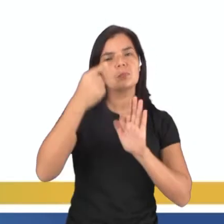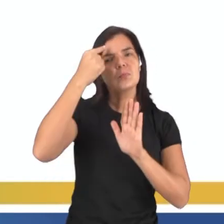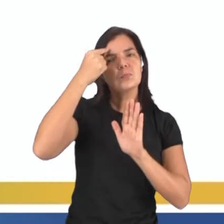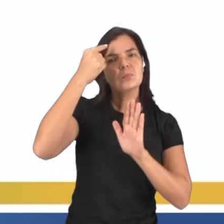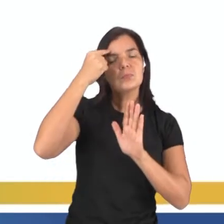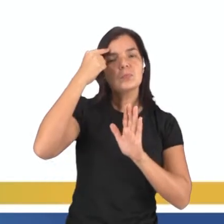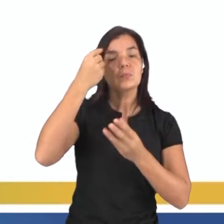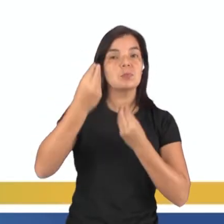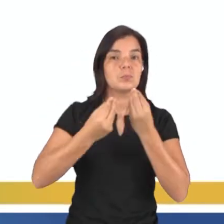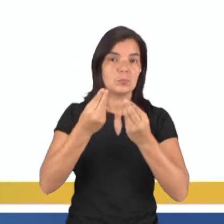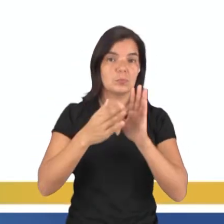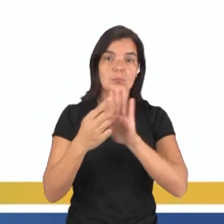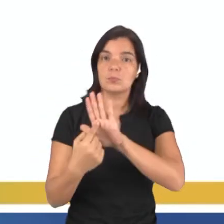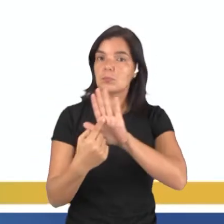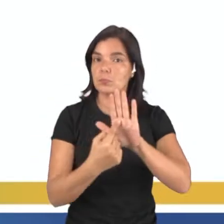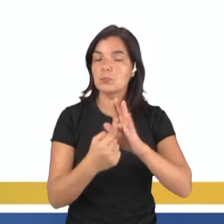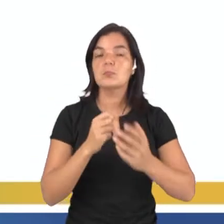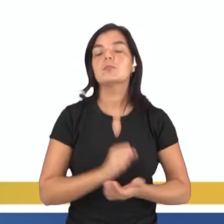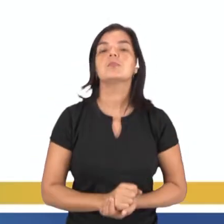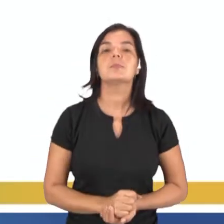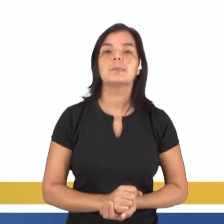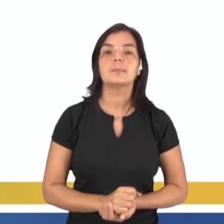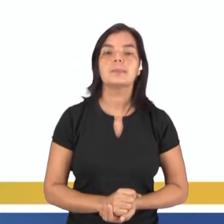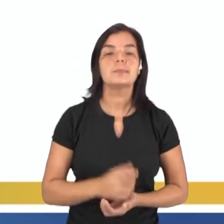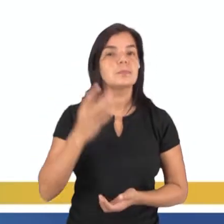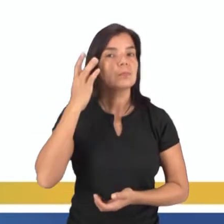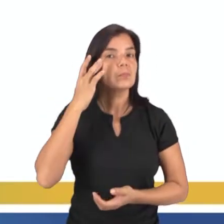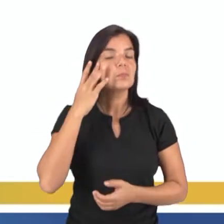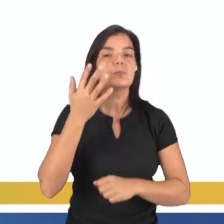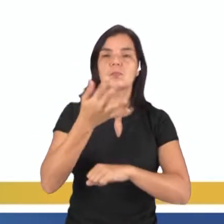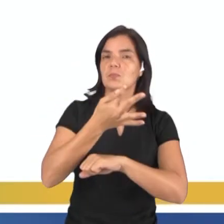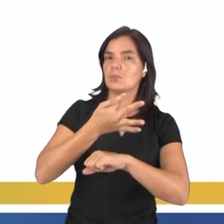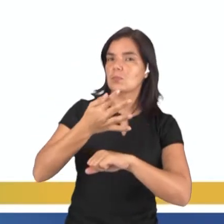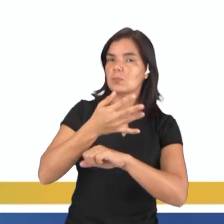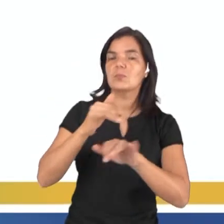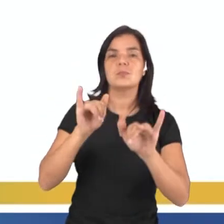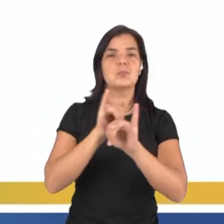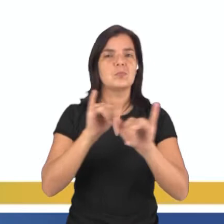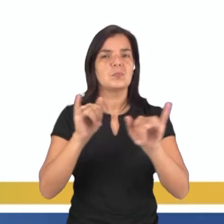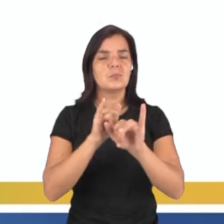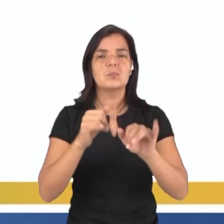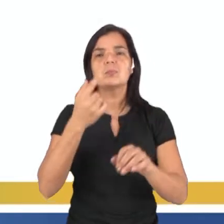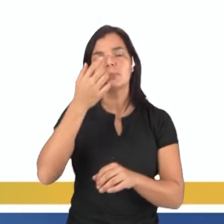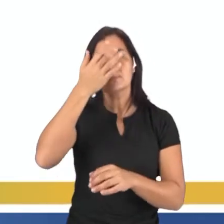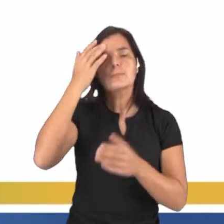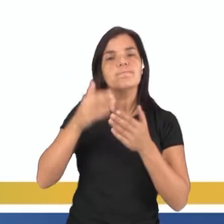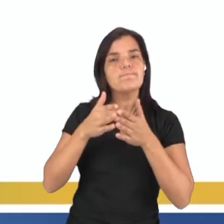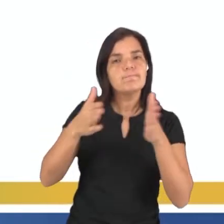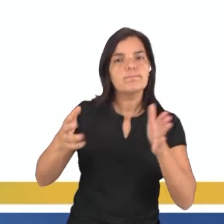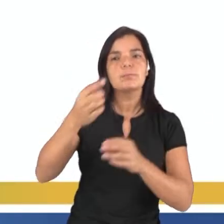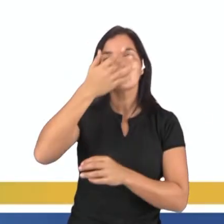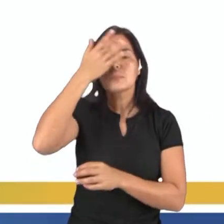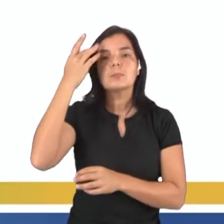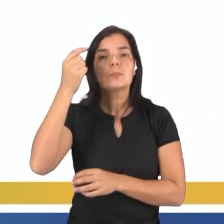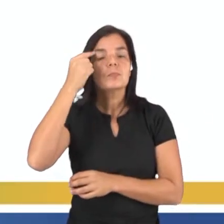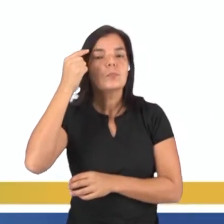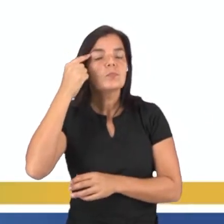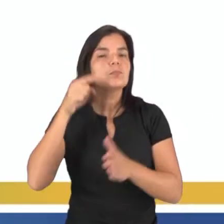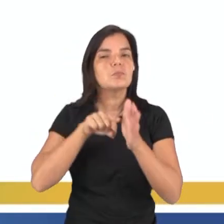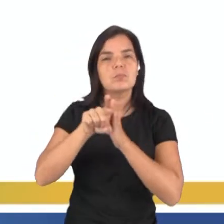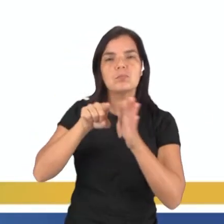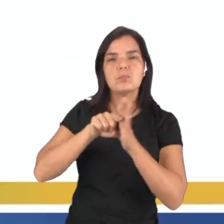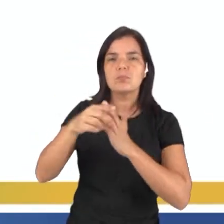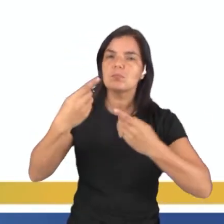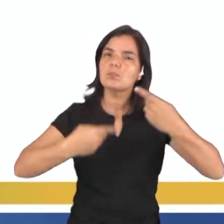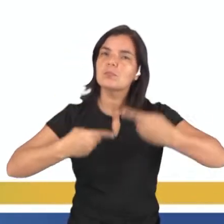sua função durante uma exposição, né, será informar, persuadir, abrir pistas de reflexão, colocar questões